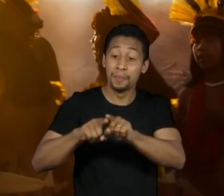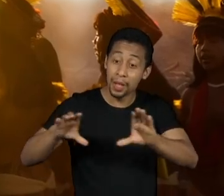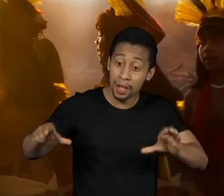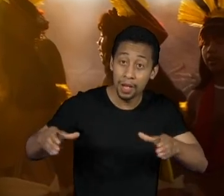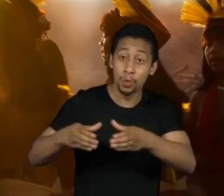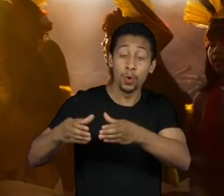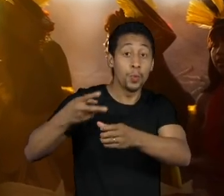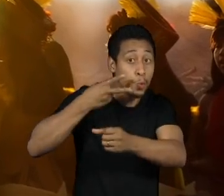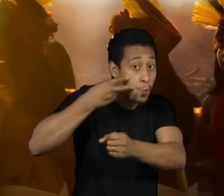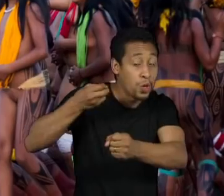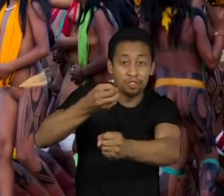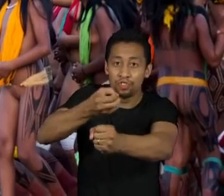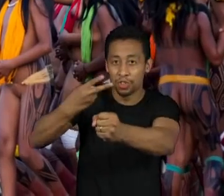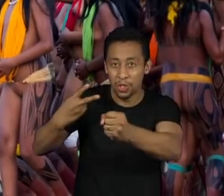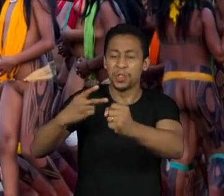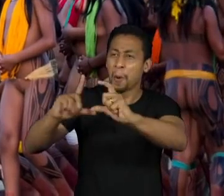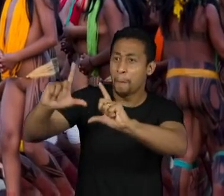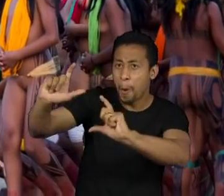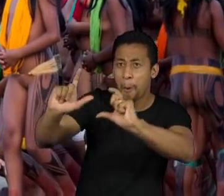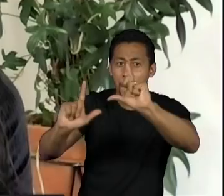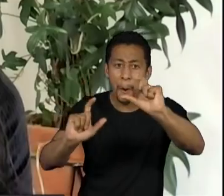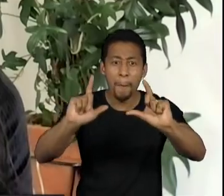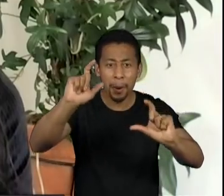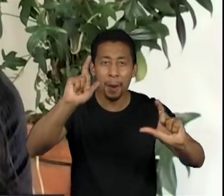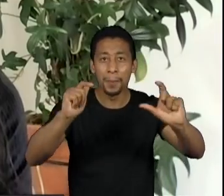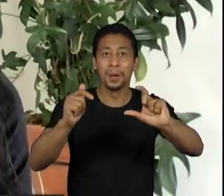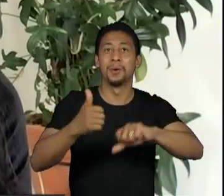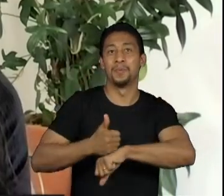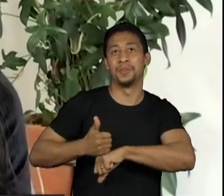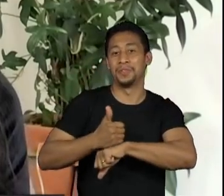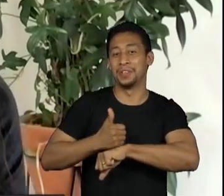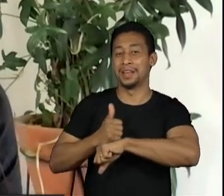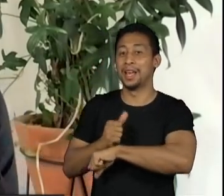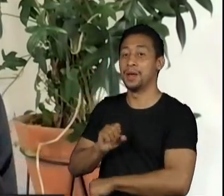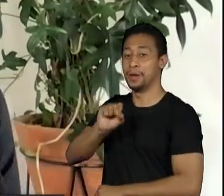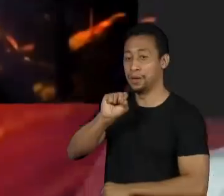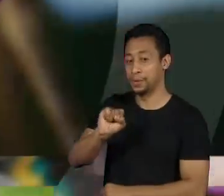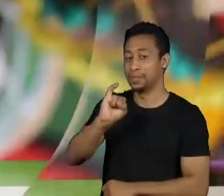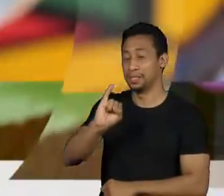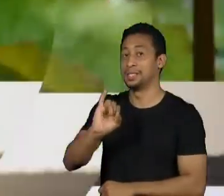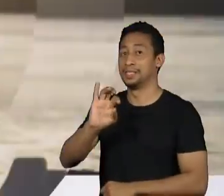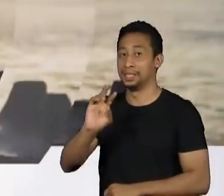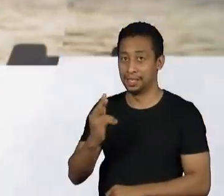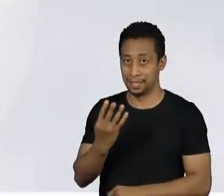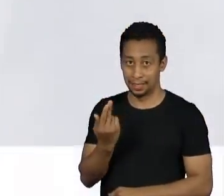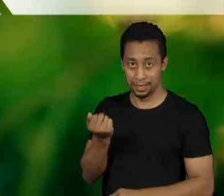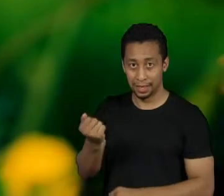é retratada na obra da artista visual Cita.